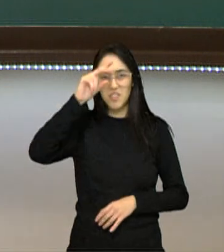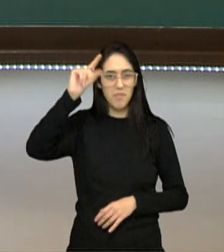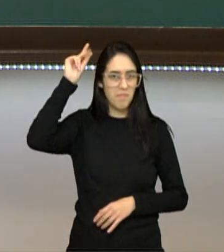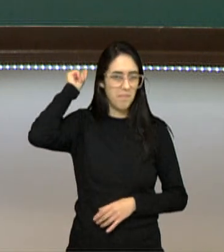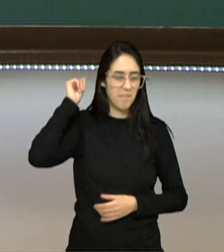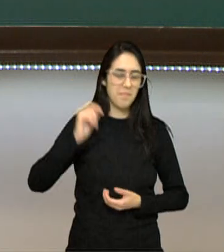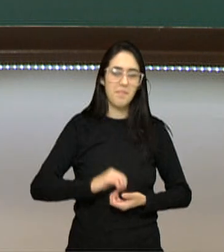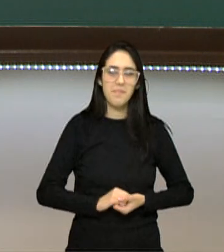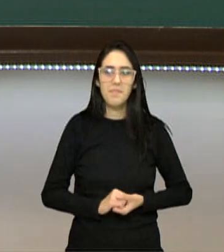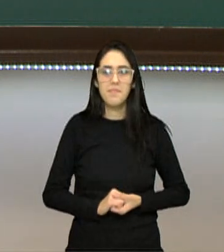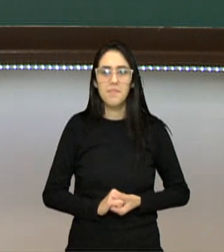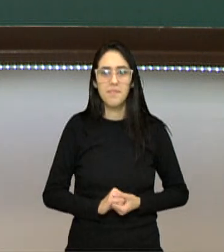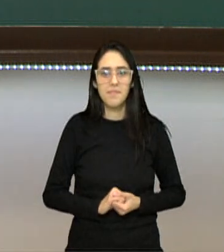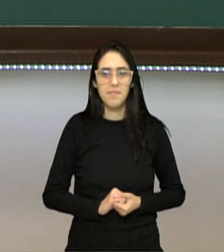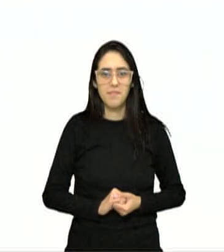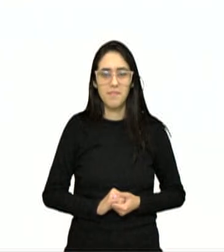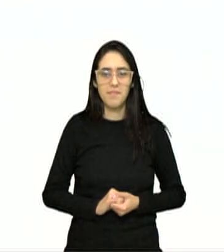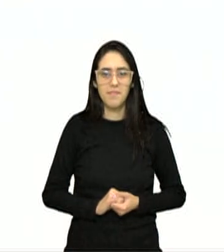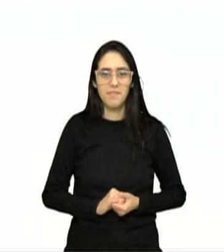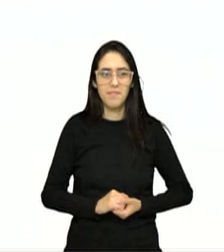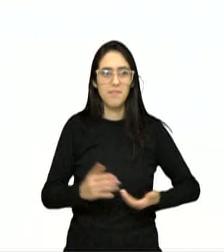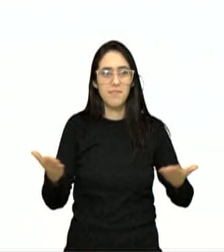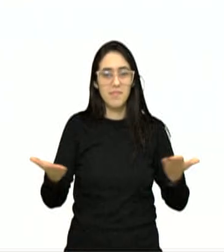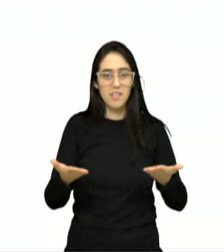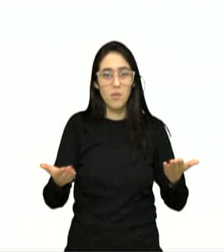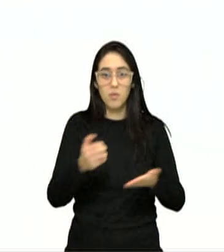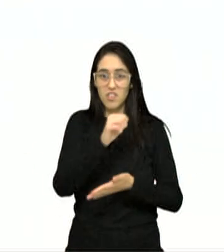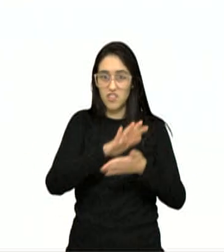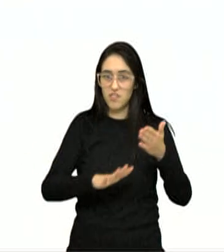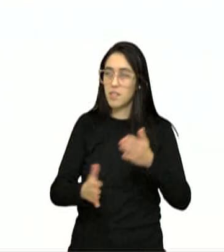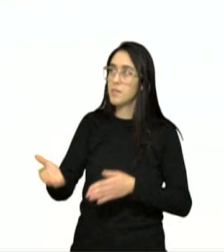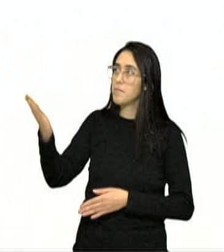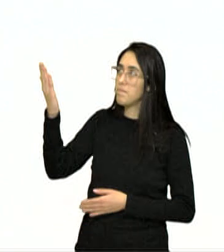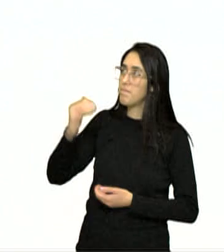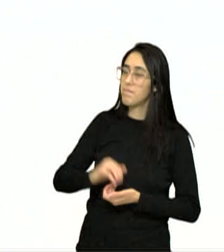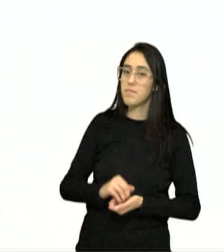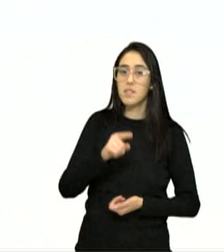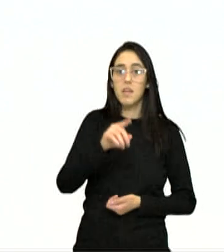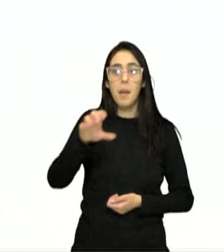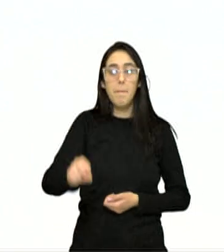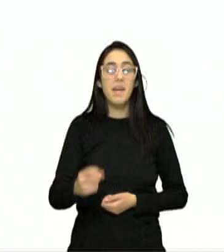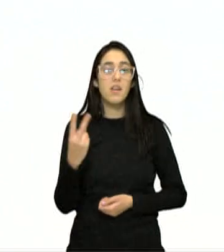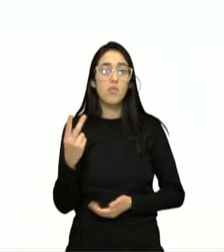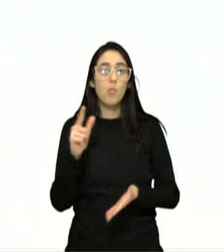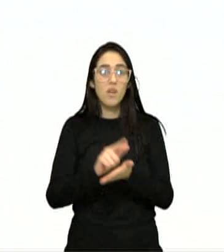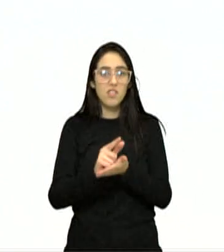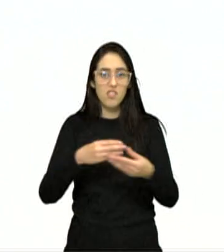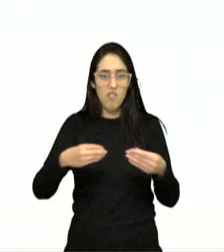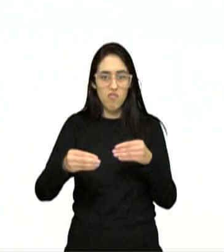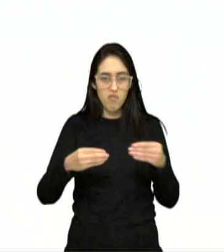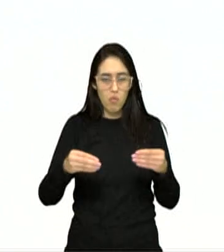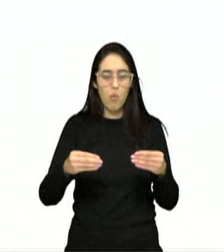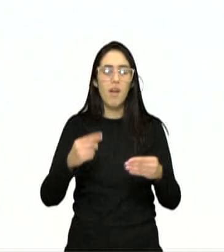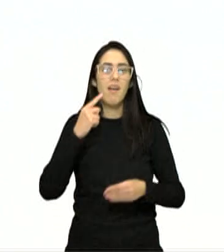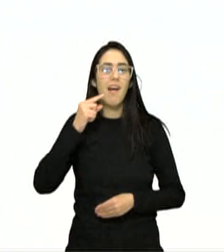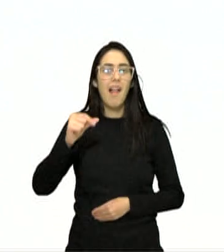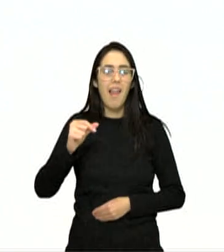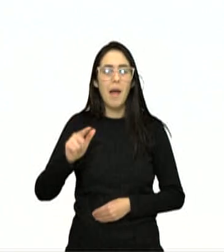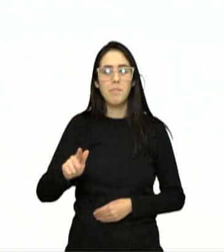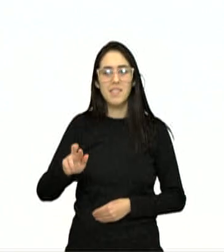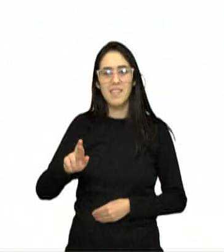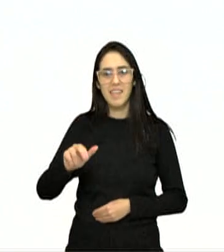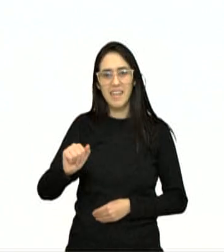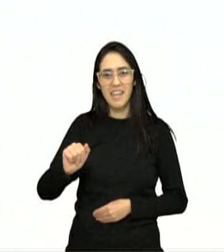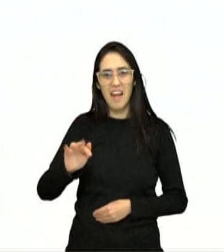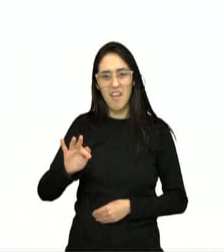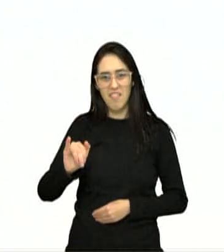na antiguidade. Vamos então a uma atividade. Pegue 2 folhas sulfites e um lápis grafite,